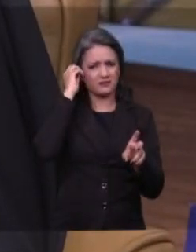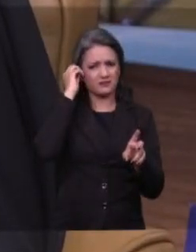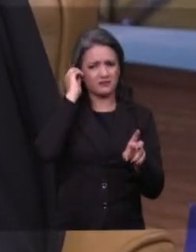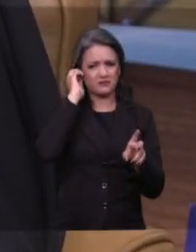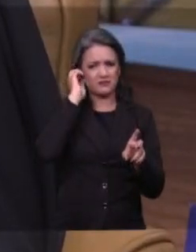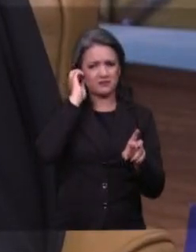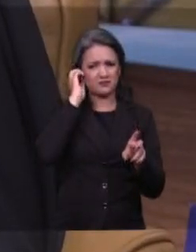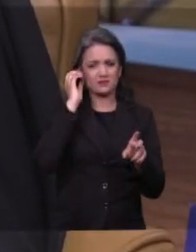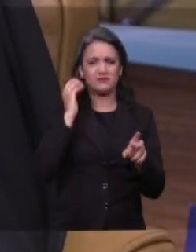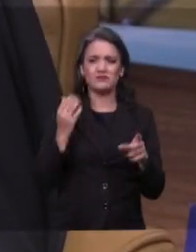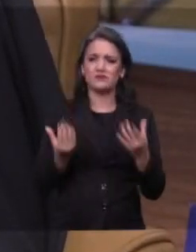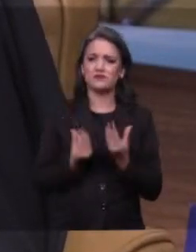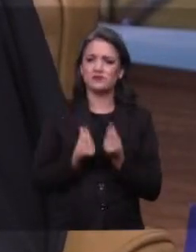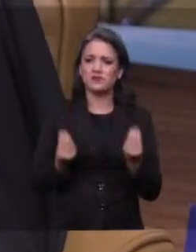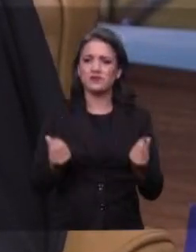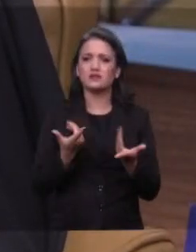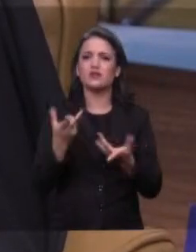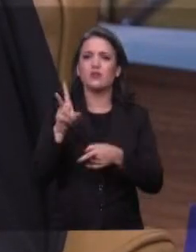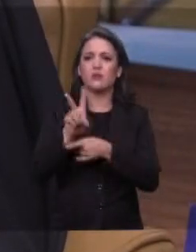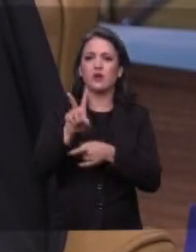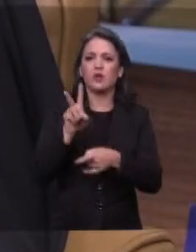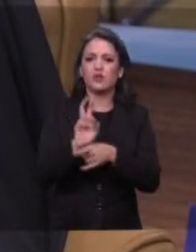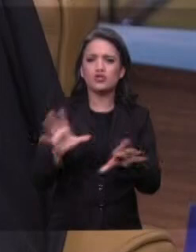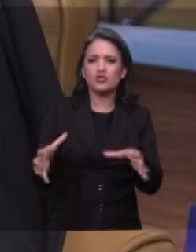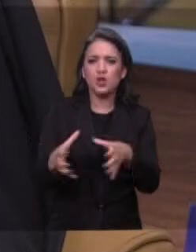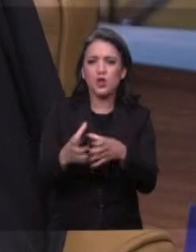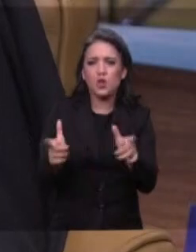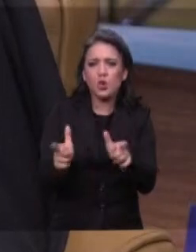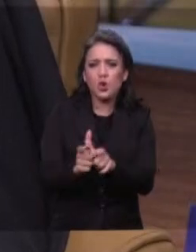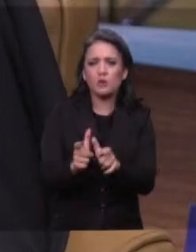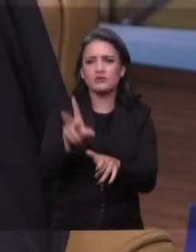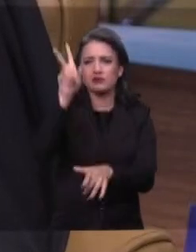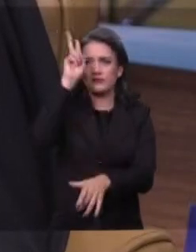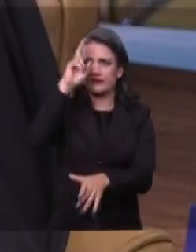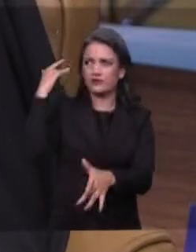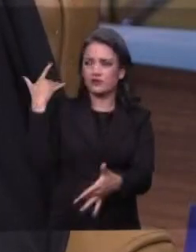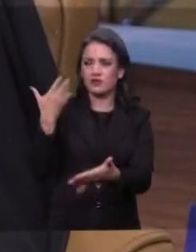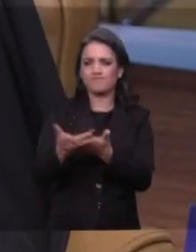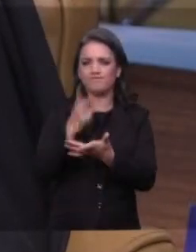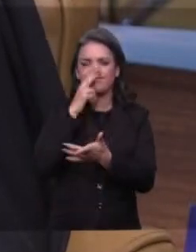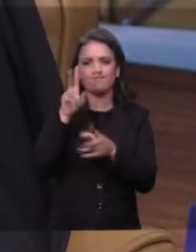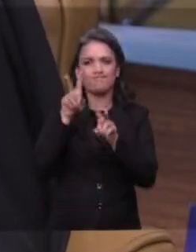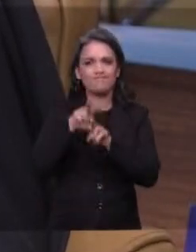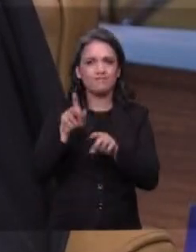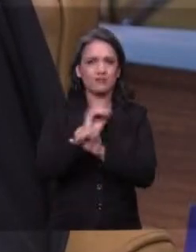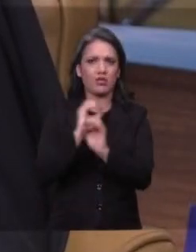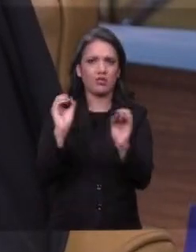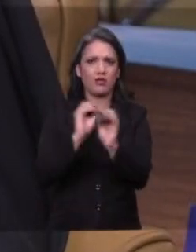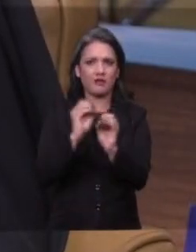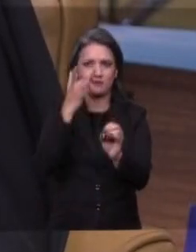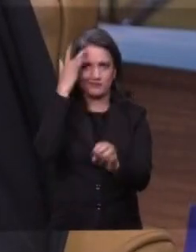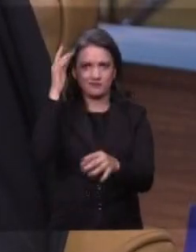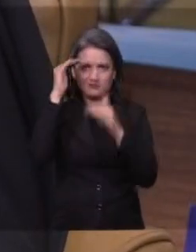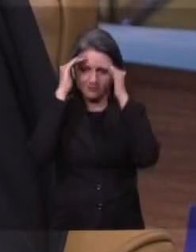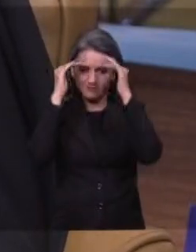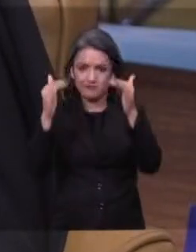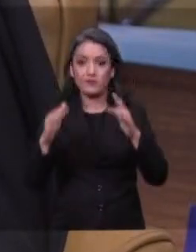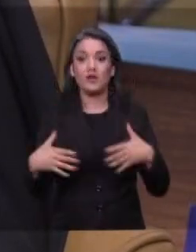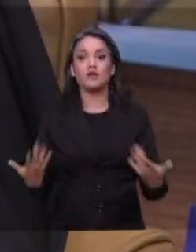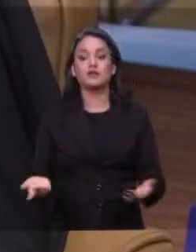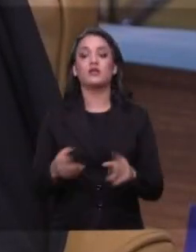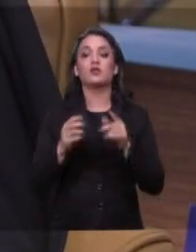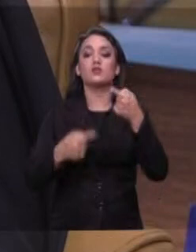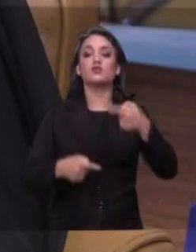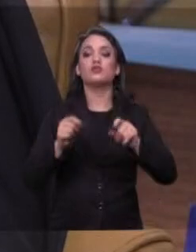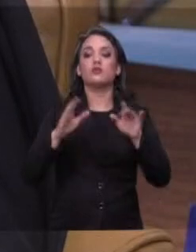de minorias invisibilizadas. Ele tem pele clara, cabelos grisalhos, principalmente nas laterais, lisos